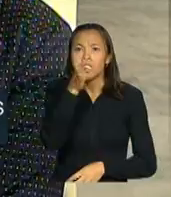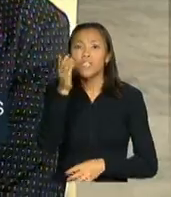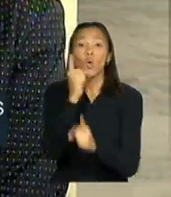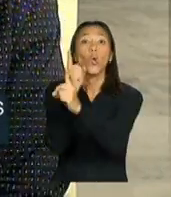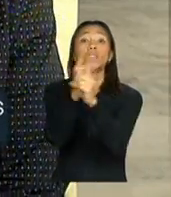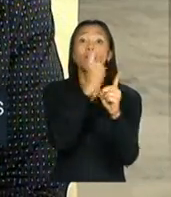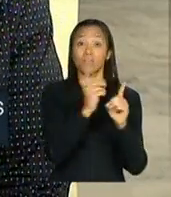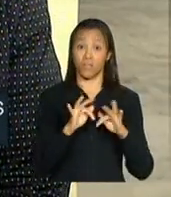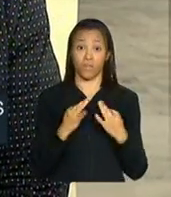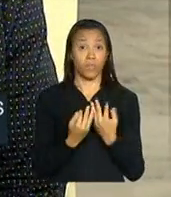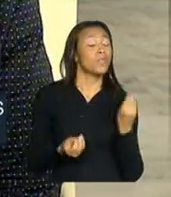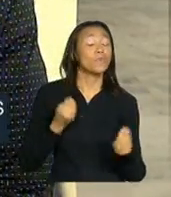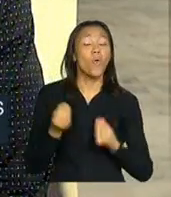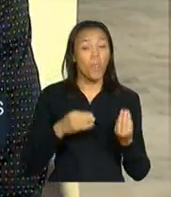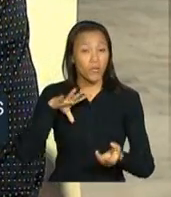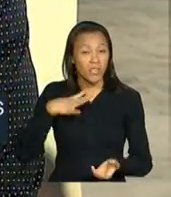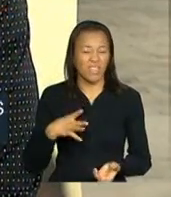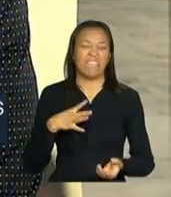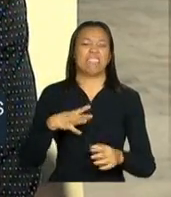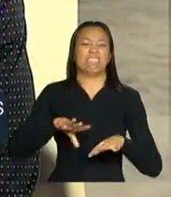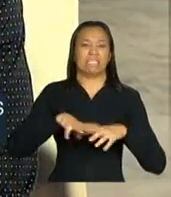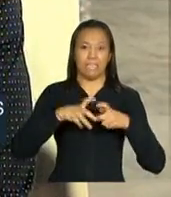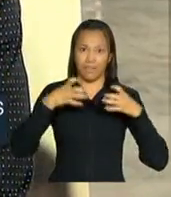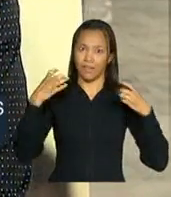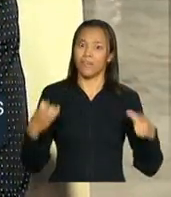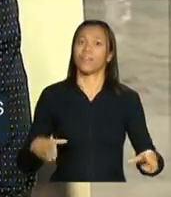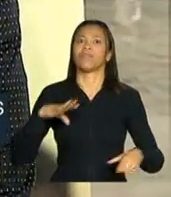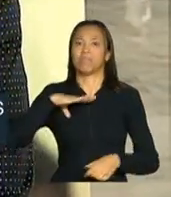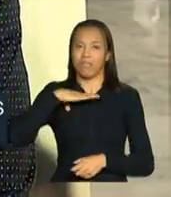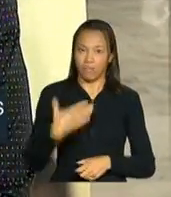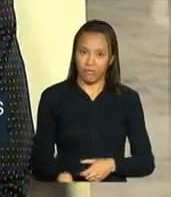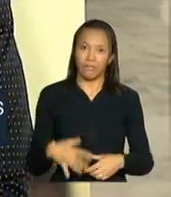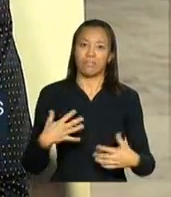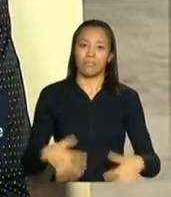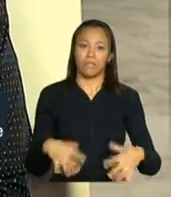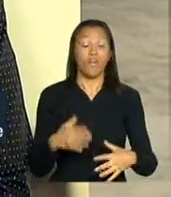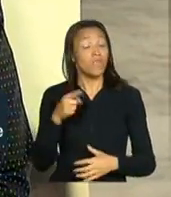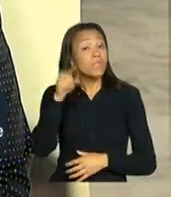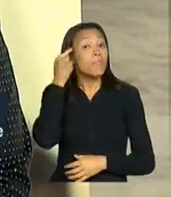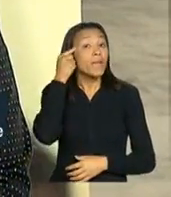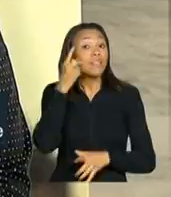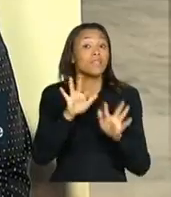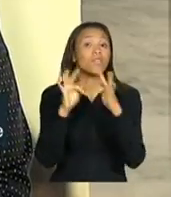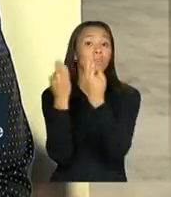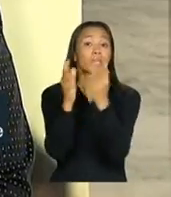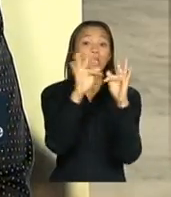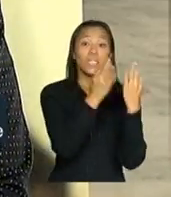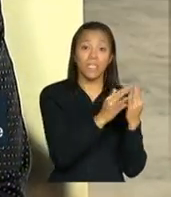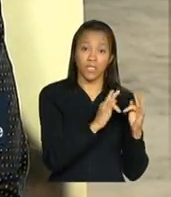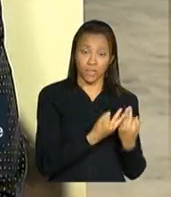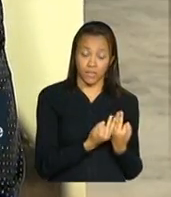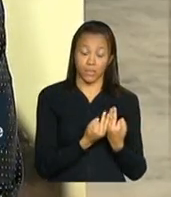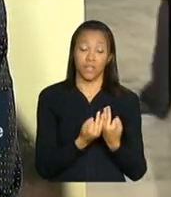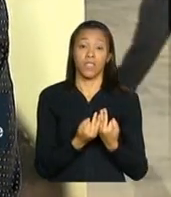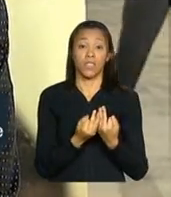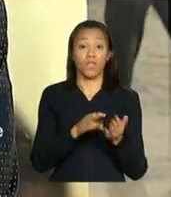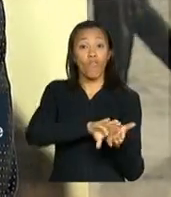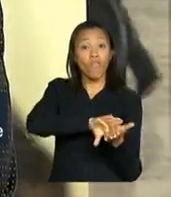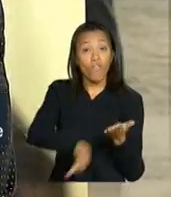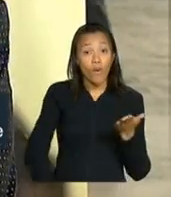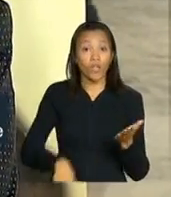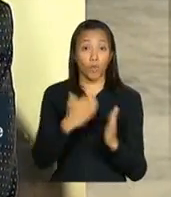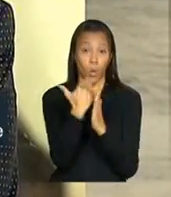famílias o desafio é grande nós eh em geral se imagina que as famílias que estão fora do do Bolsa